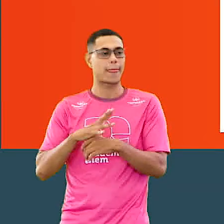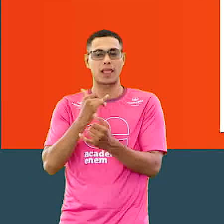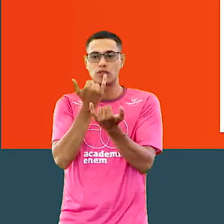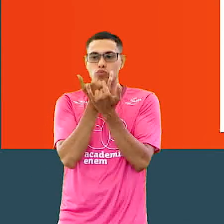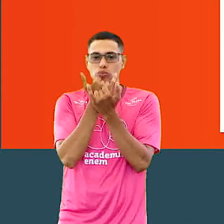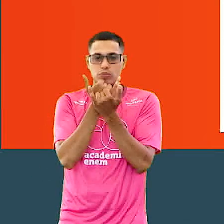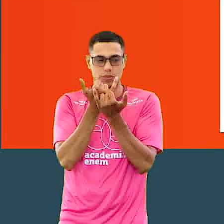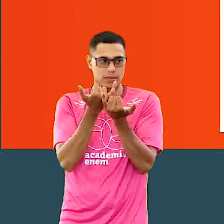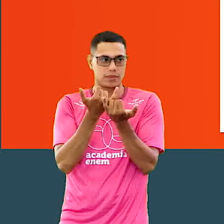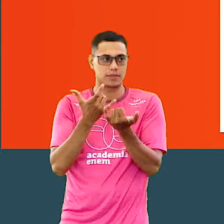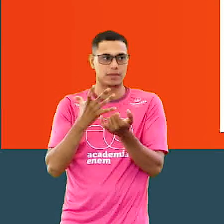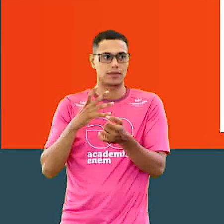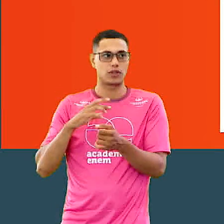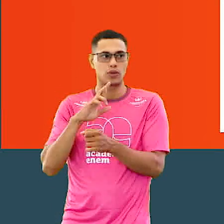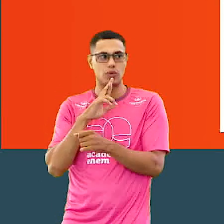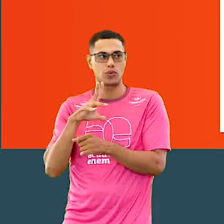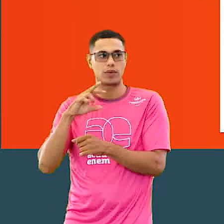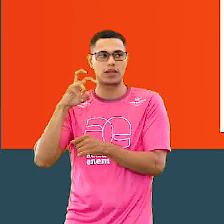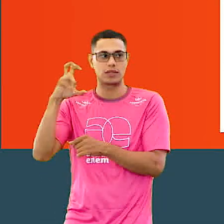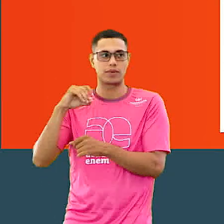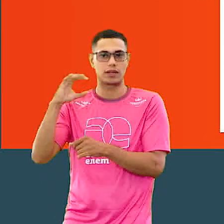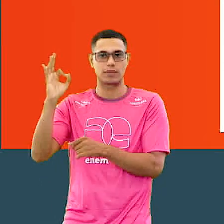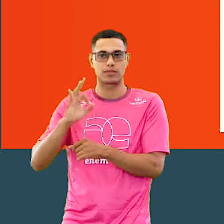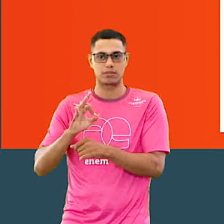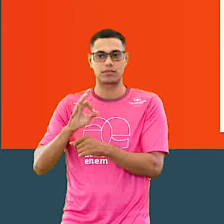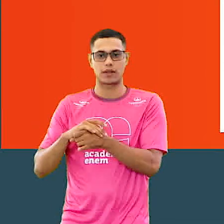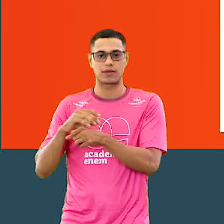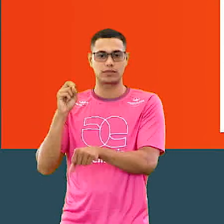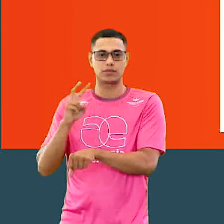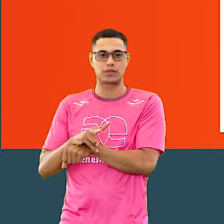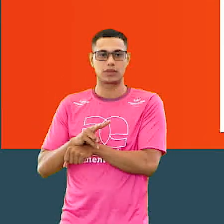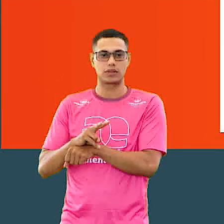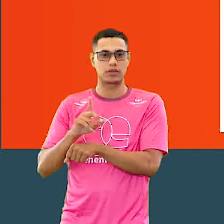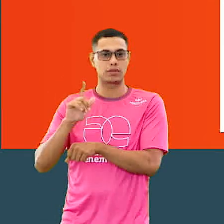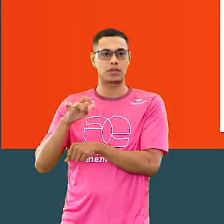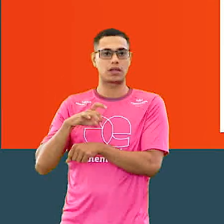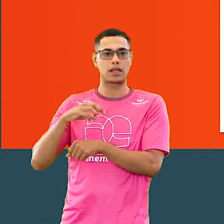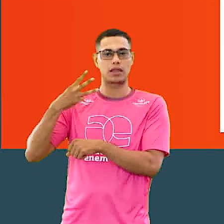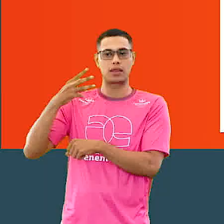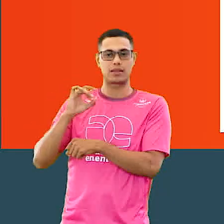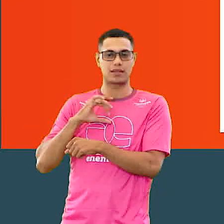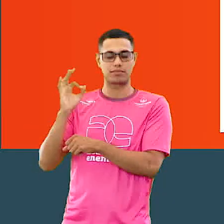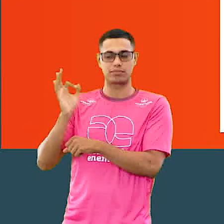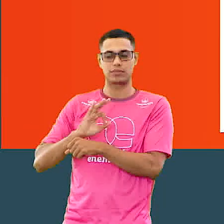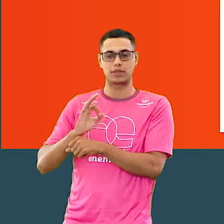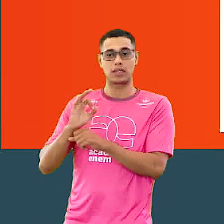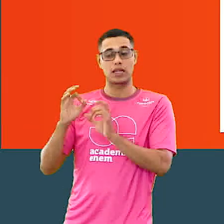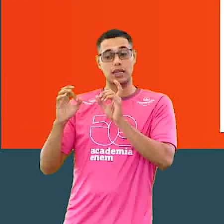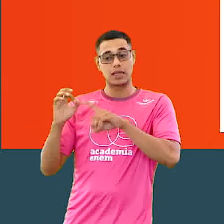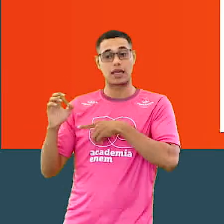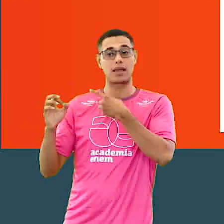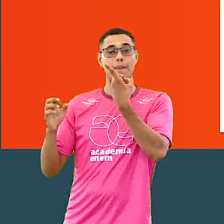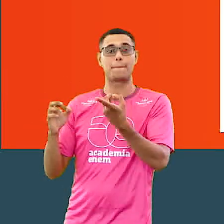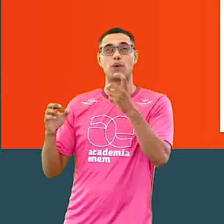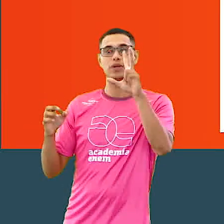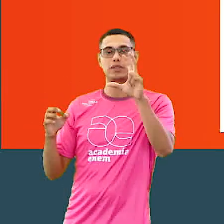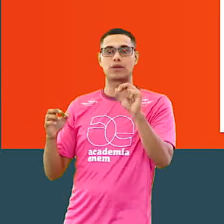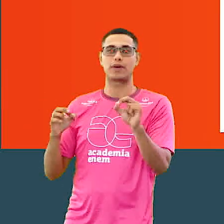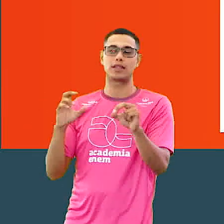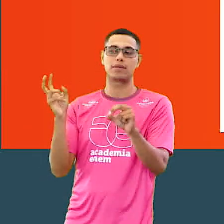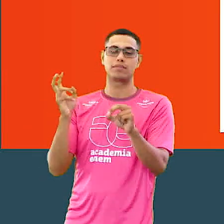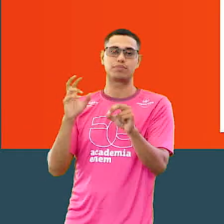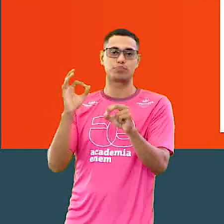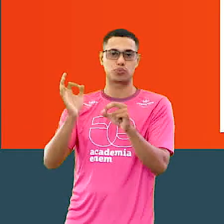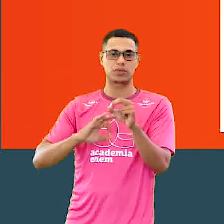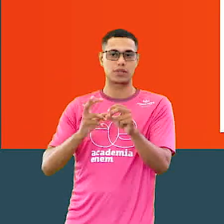raciocínio. Não eram 50% das vagas. Quando iniciou, era só 30%. Depois, aumentou para 50%.